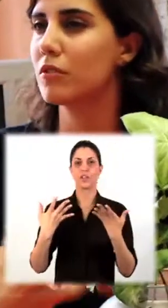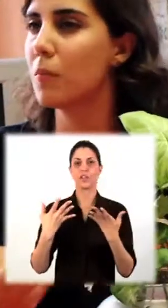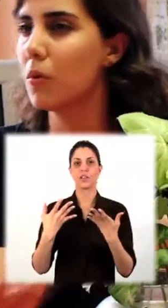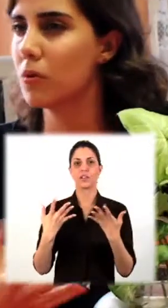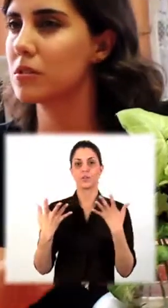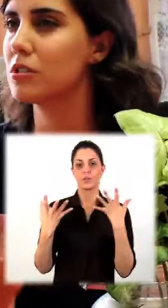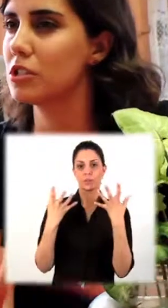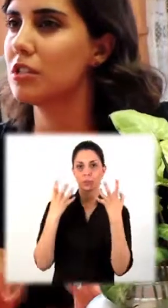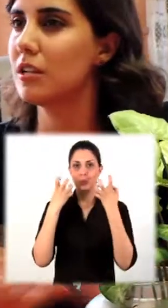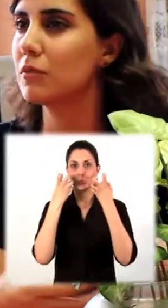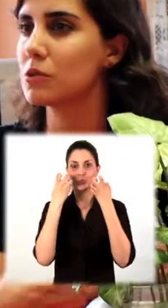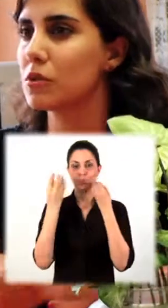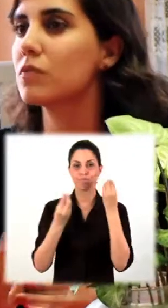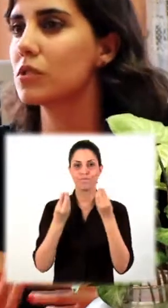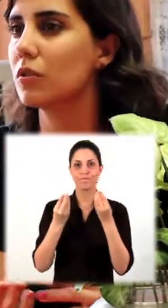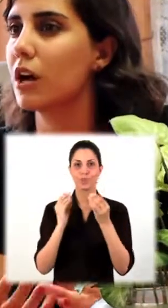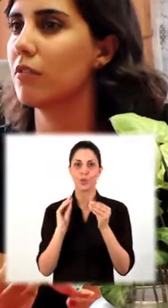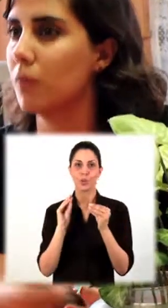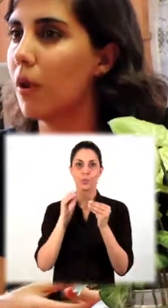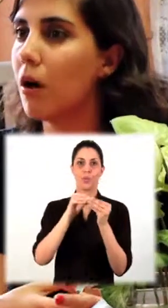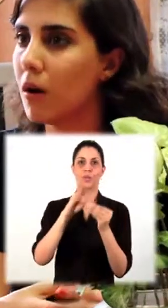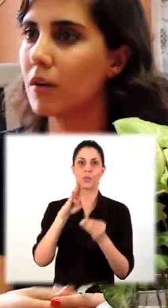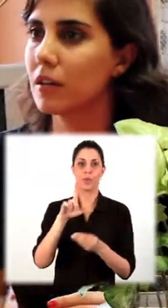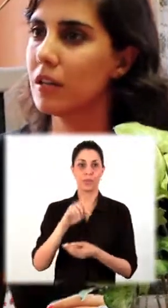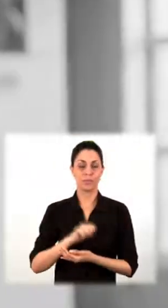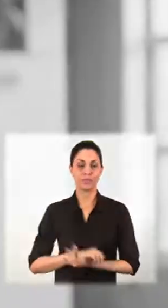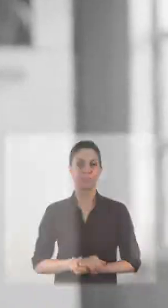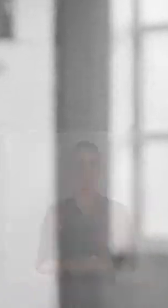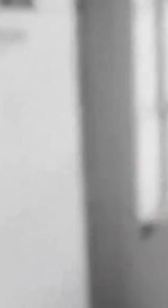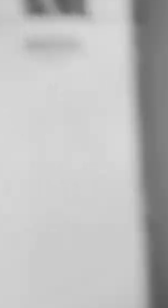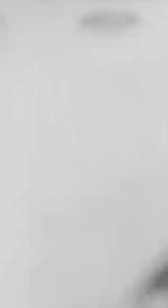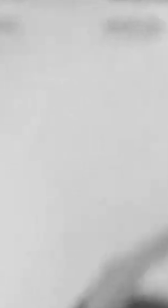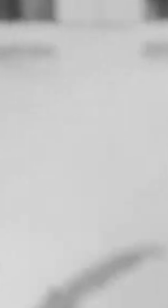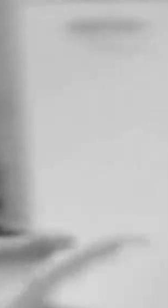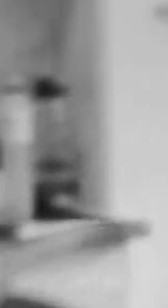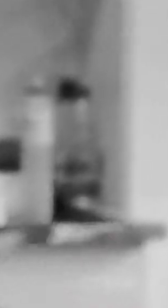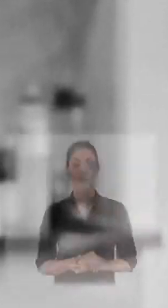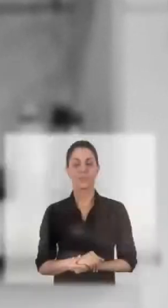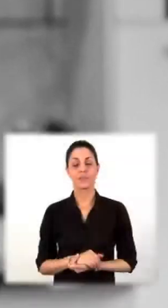culta, ficar um pouco constrangida ali com as coisas que você colocava no blog.